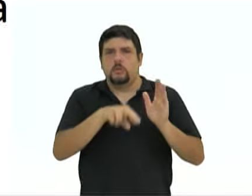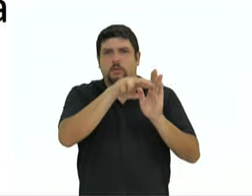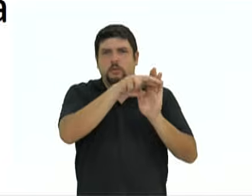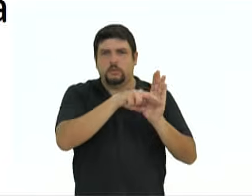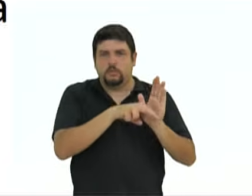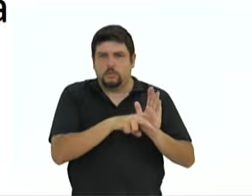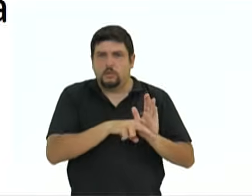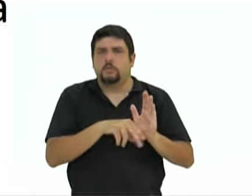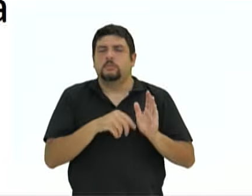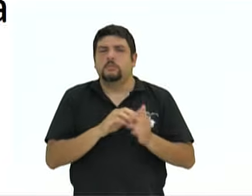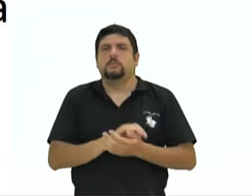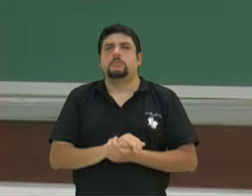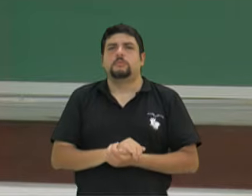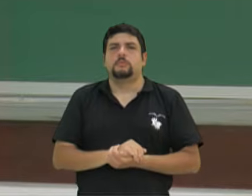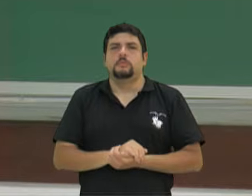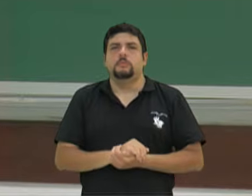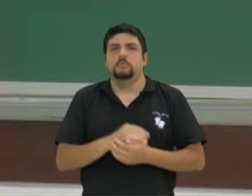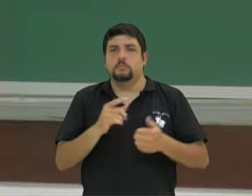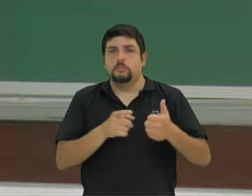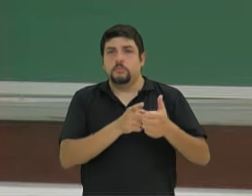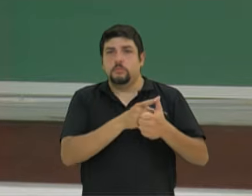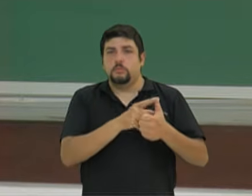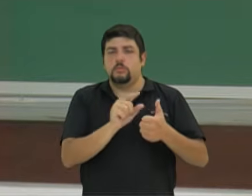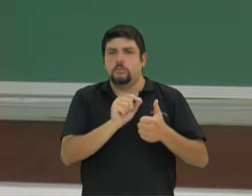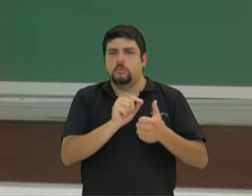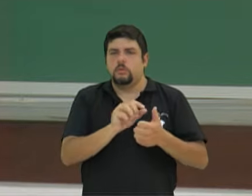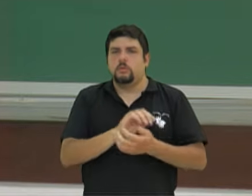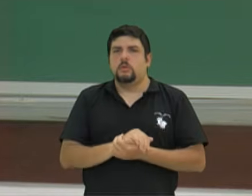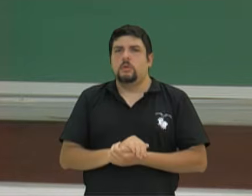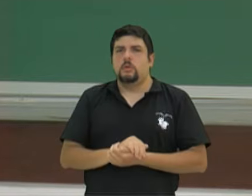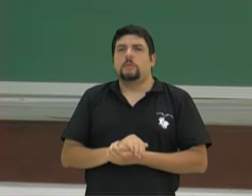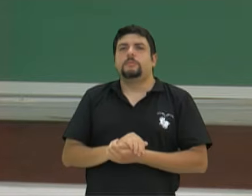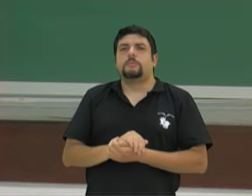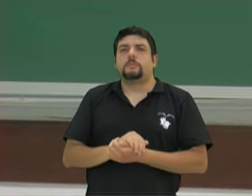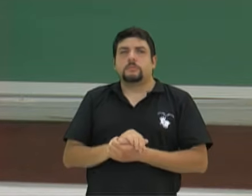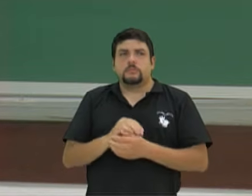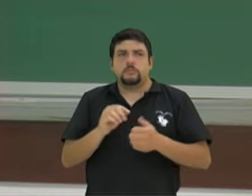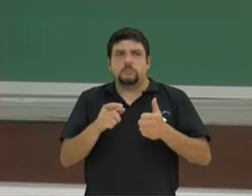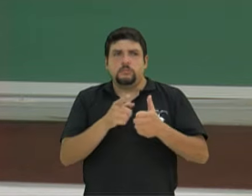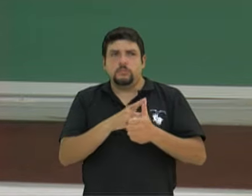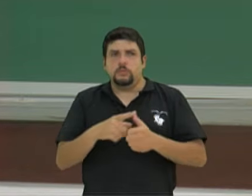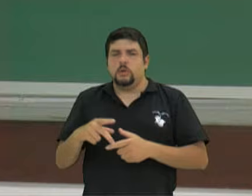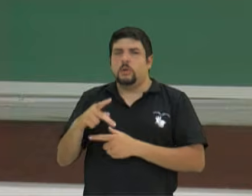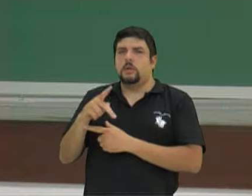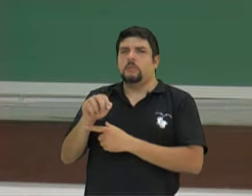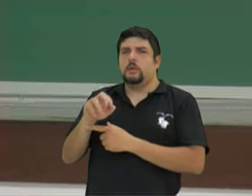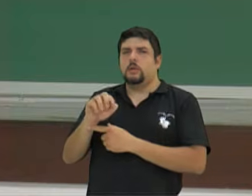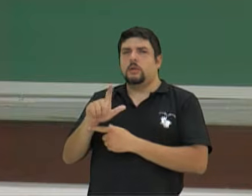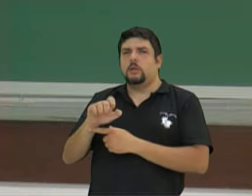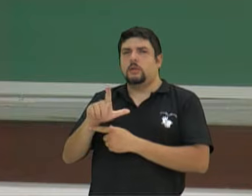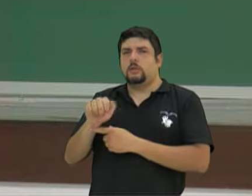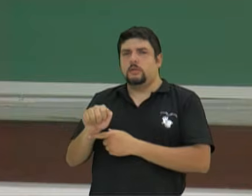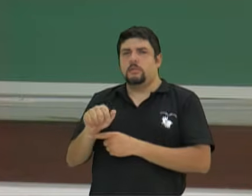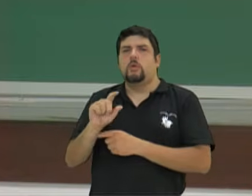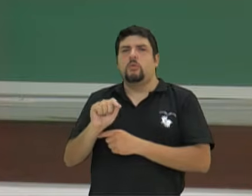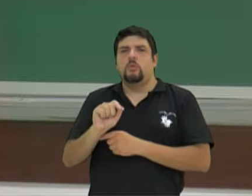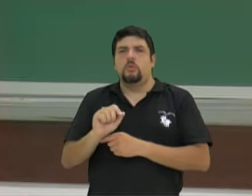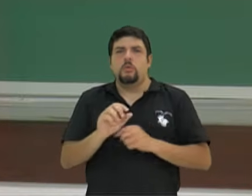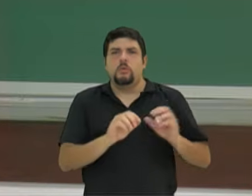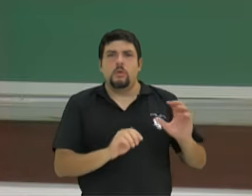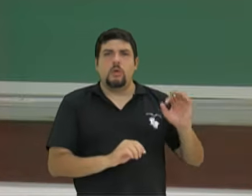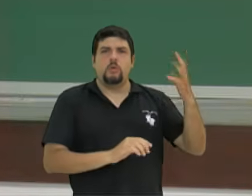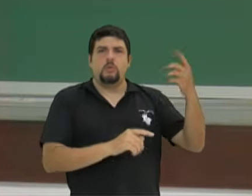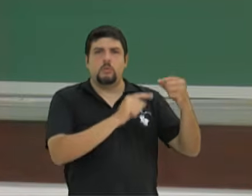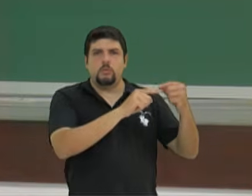para falar, a gente vai falar de algumas. Primeira era a paralela, tá? Isso naquela época, na época da transição lá, que era quando duas coisas aconteciam ao mesmo